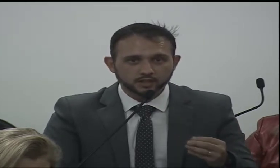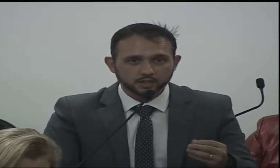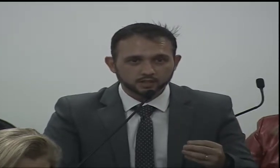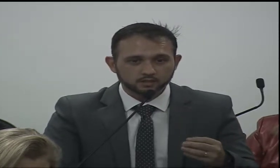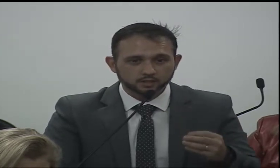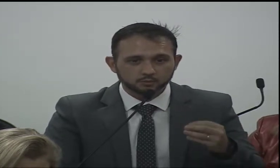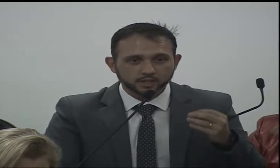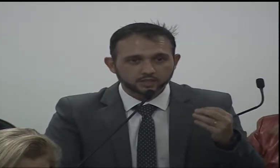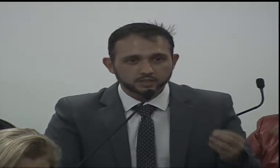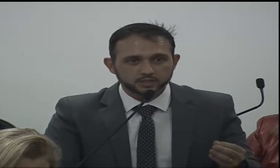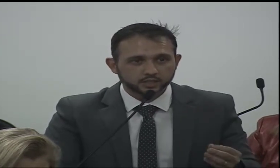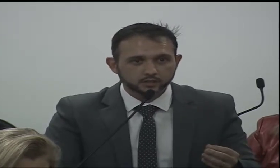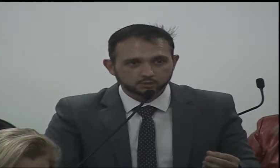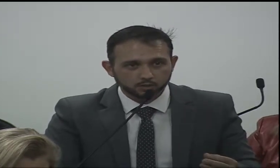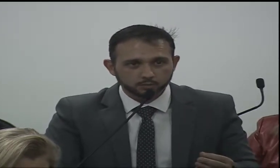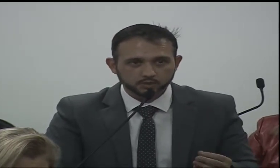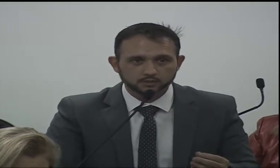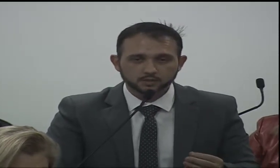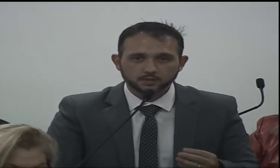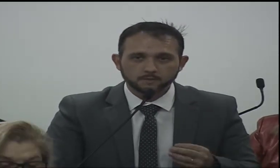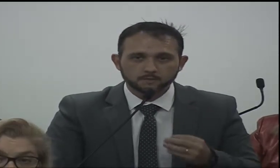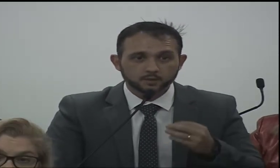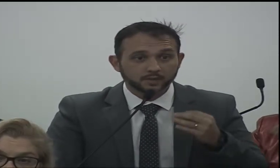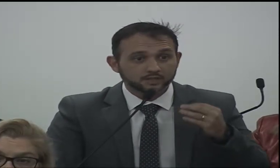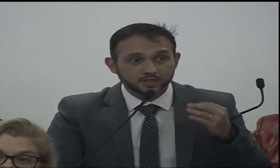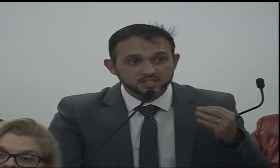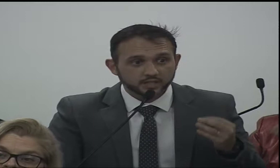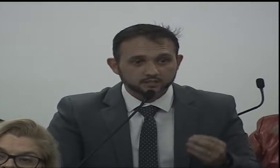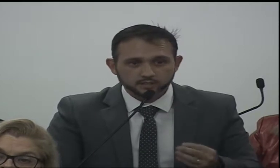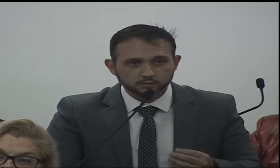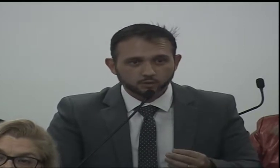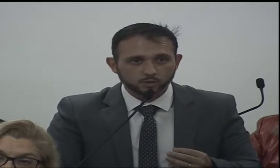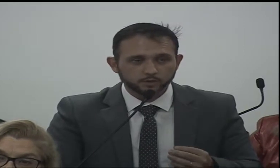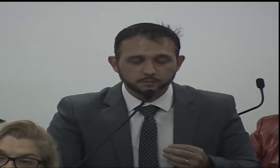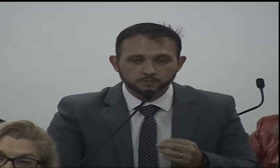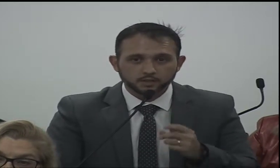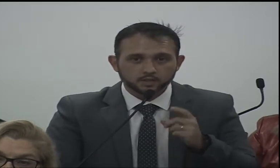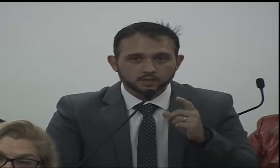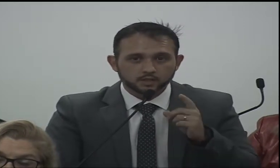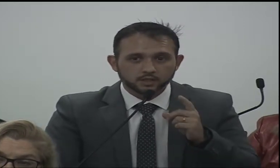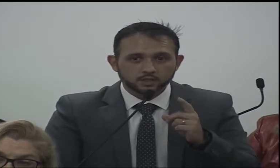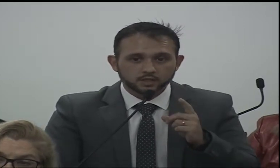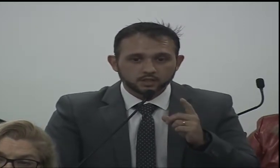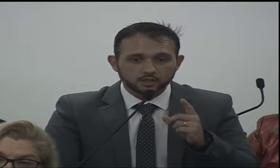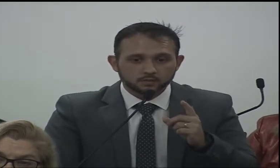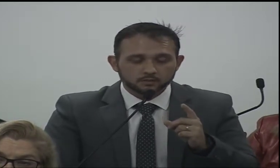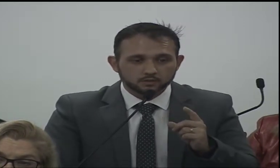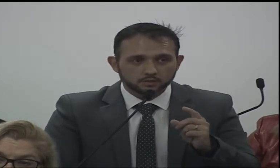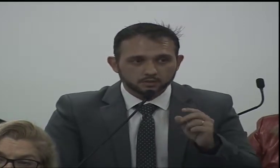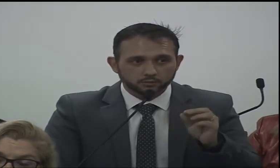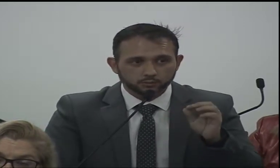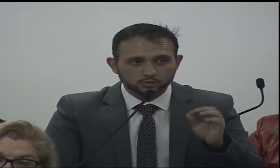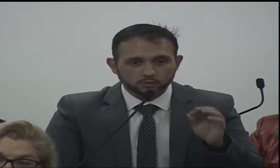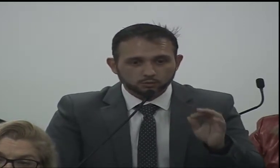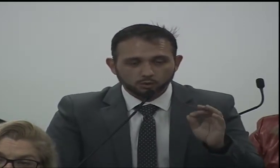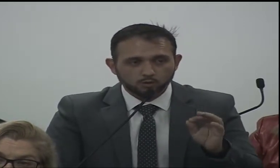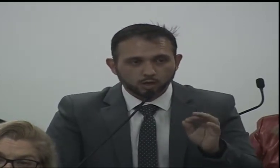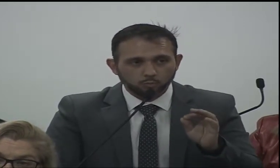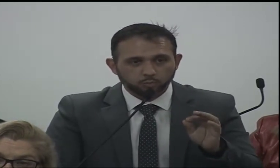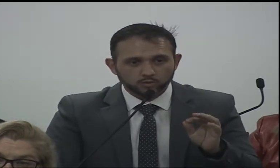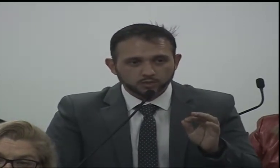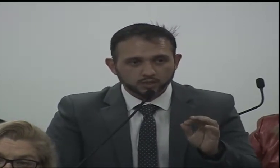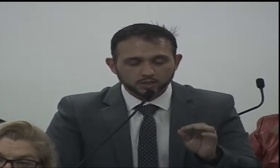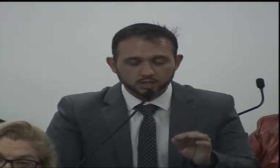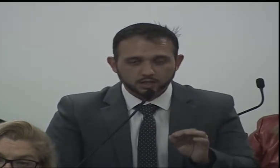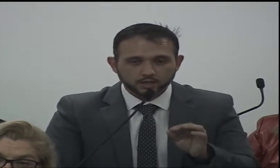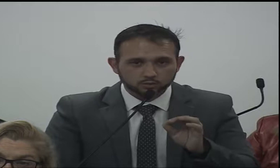tem uma energia enorme inteligência enorme e colocar um